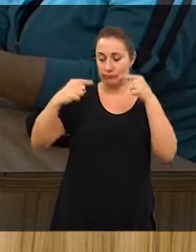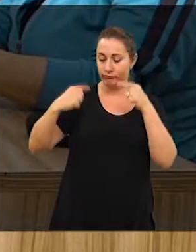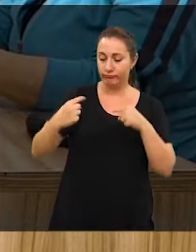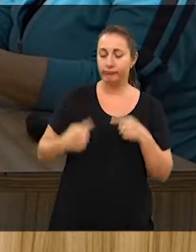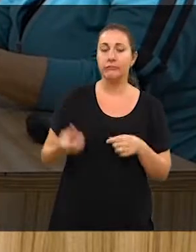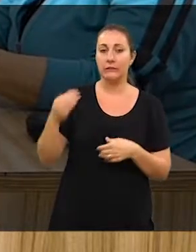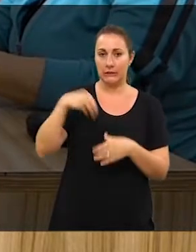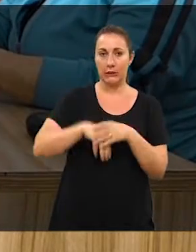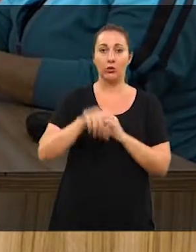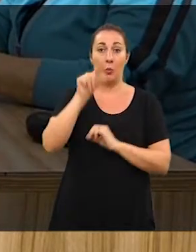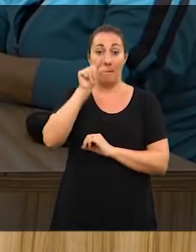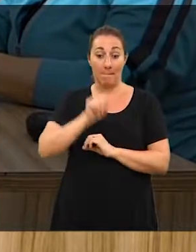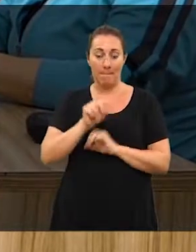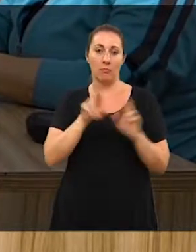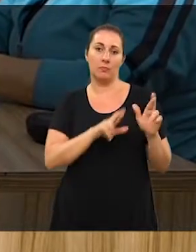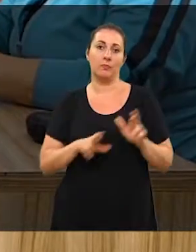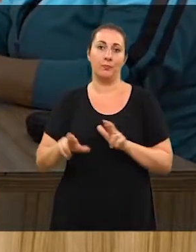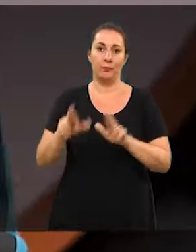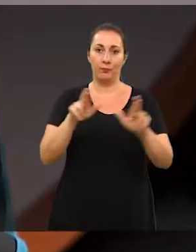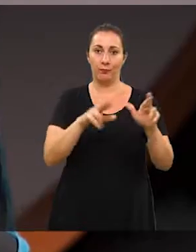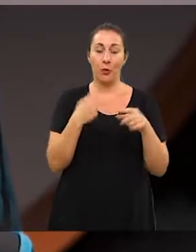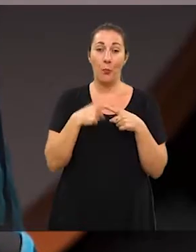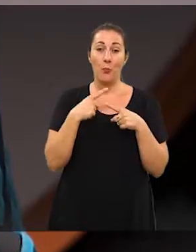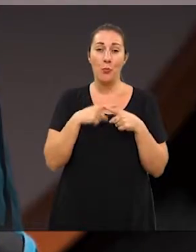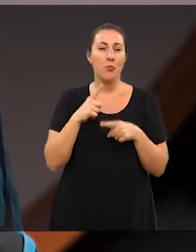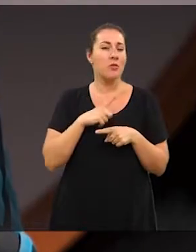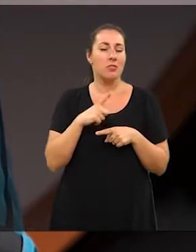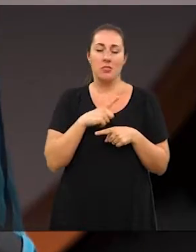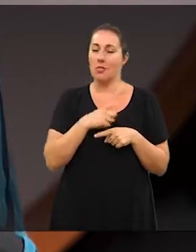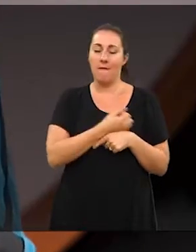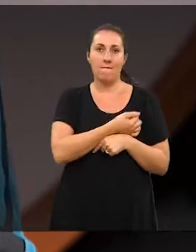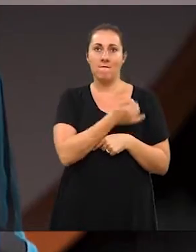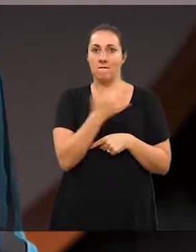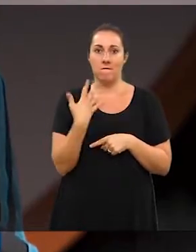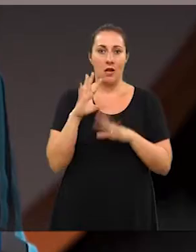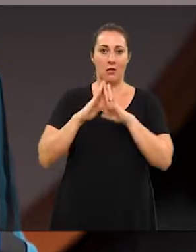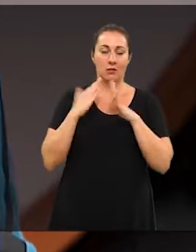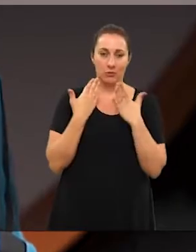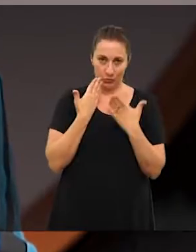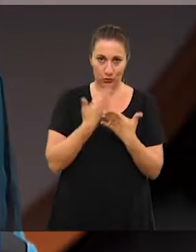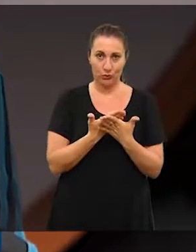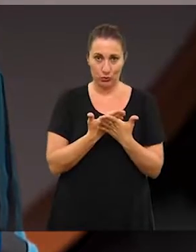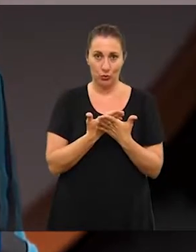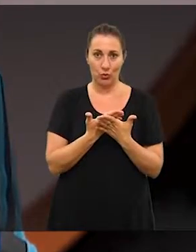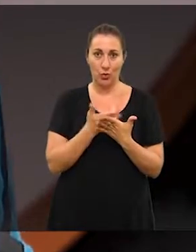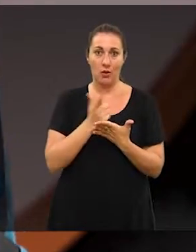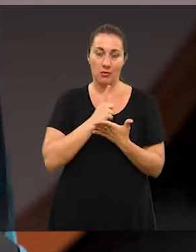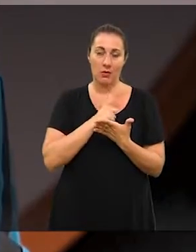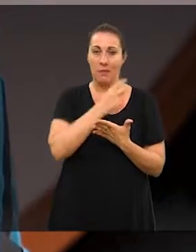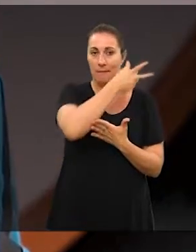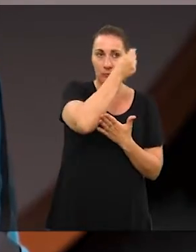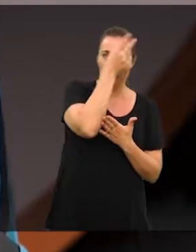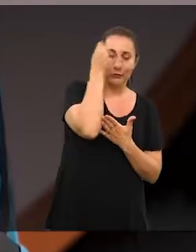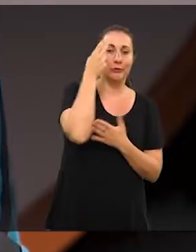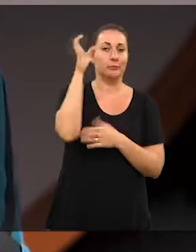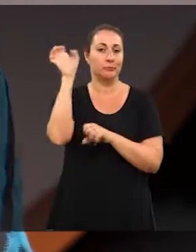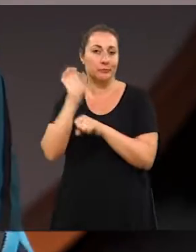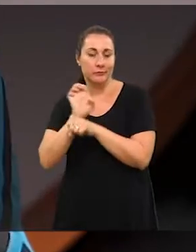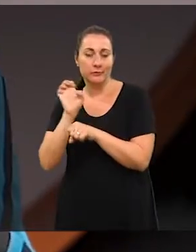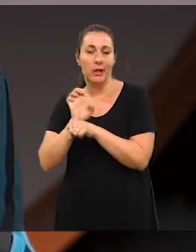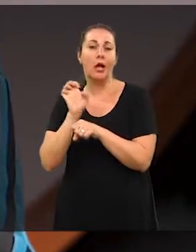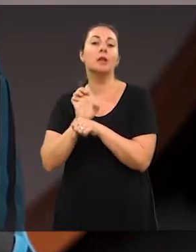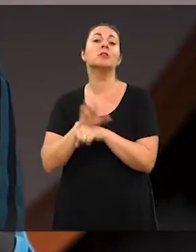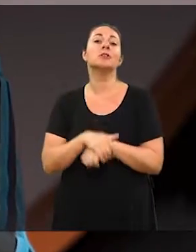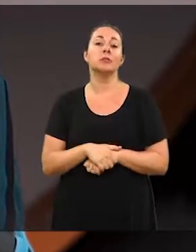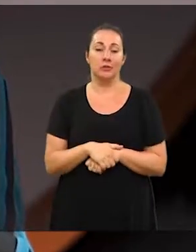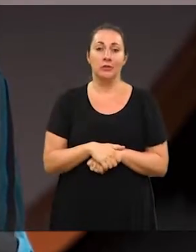uma micro-região. Erechim é uma micro-região pela quantidade, pelo número de escolas, né, que tem tanto do município